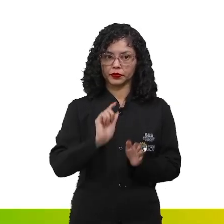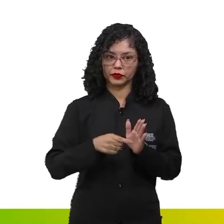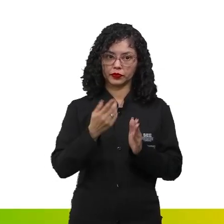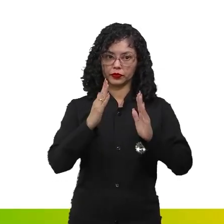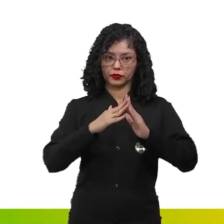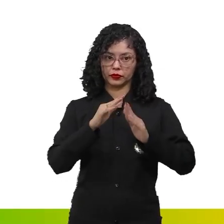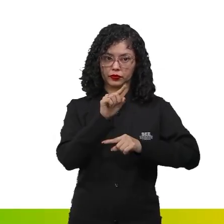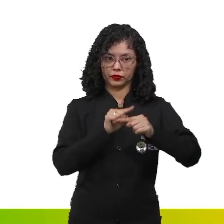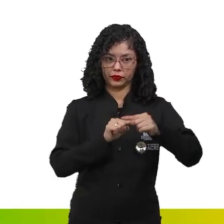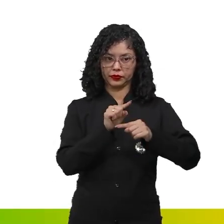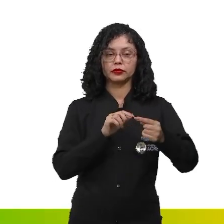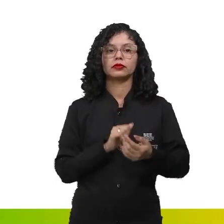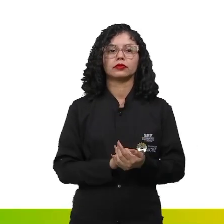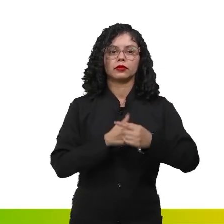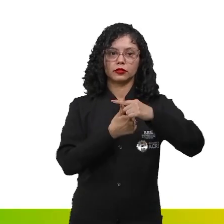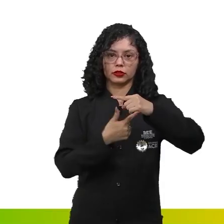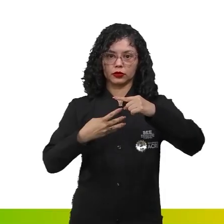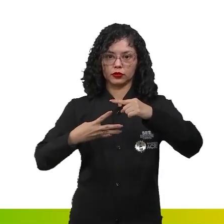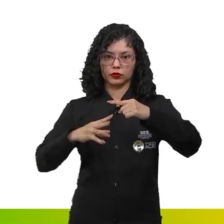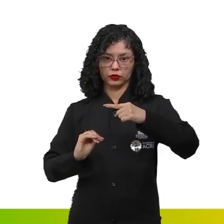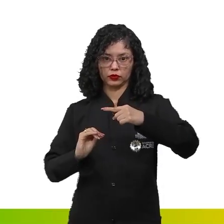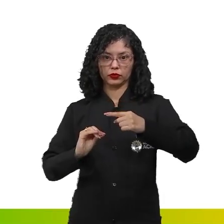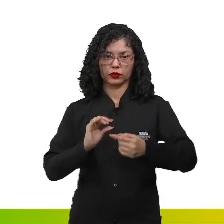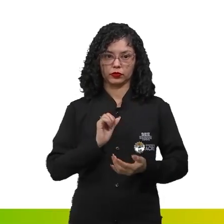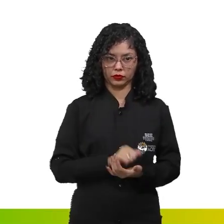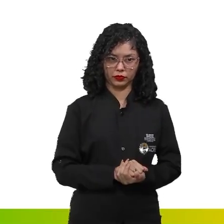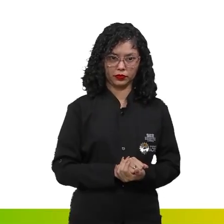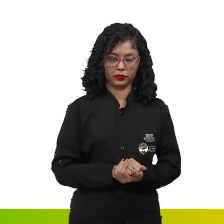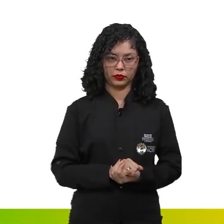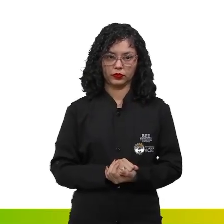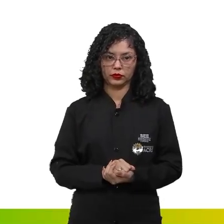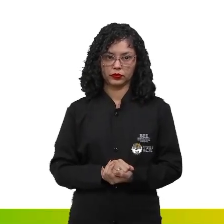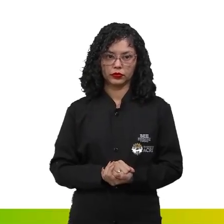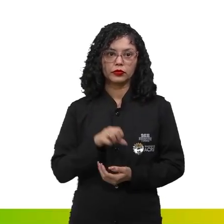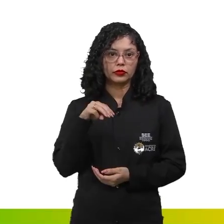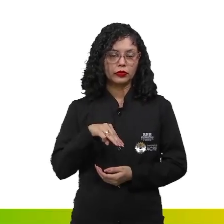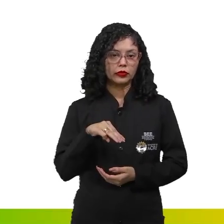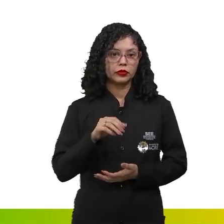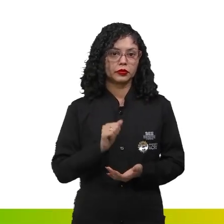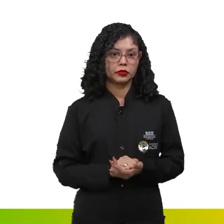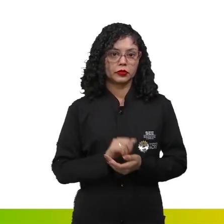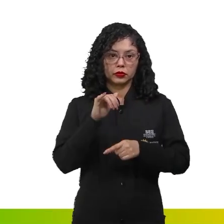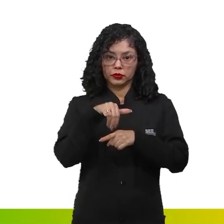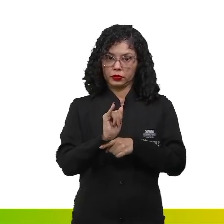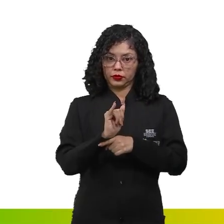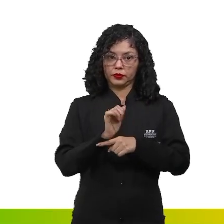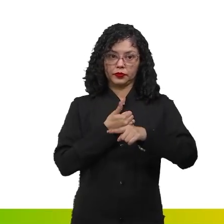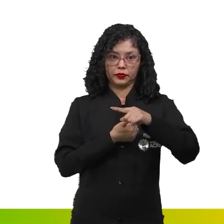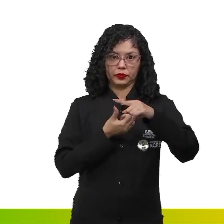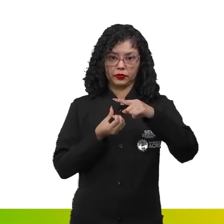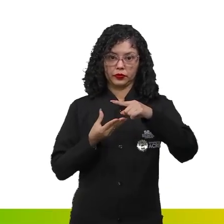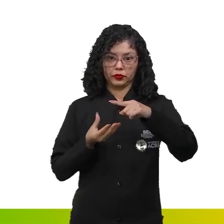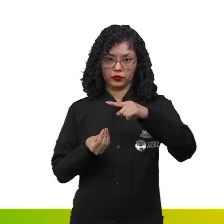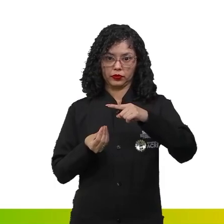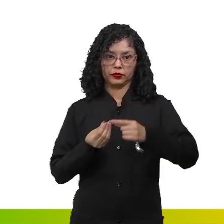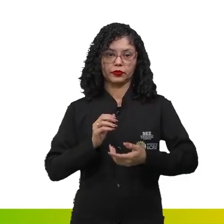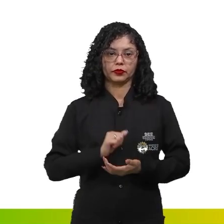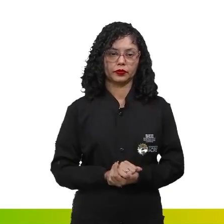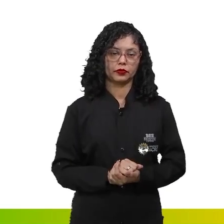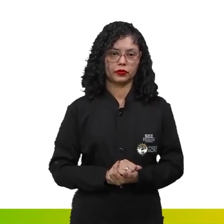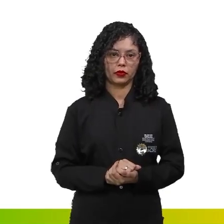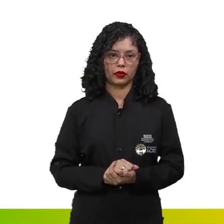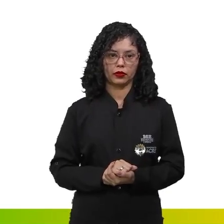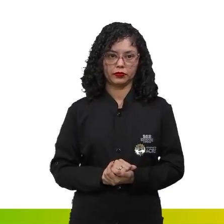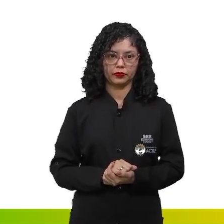casa, dividido pela área da casa, que é 240 metros quadrados, vai ser igual a y